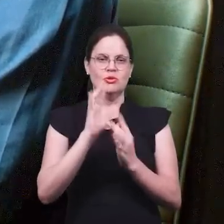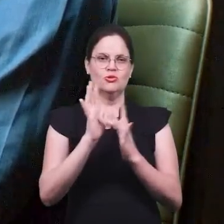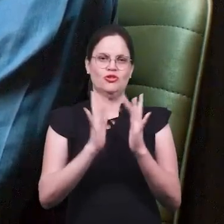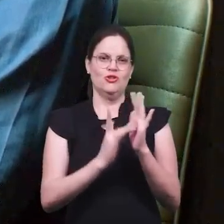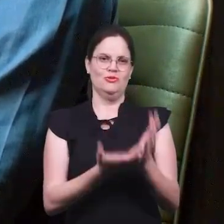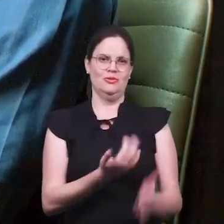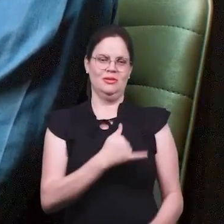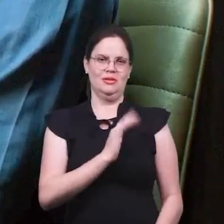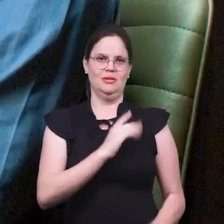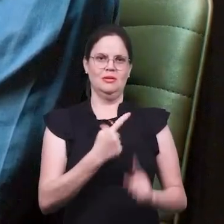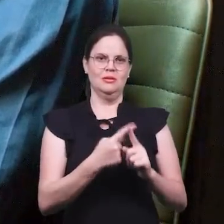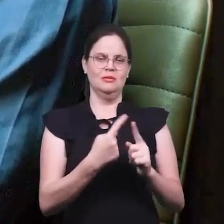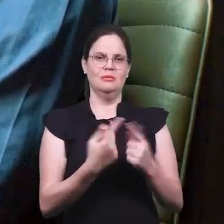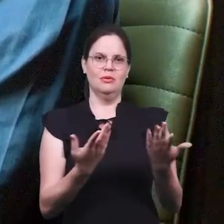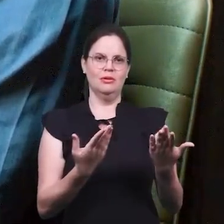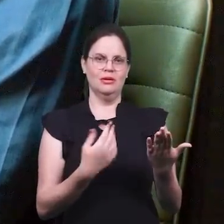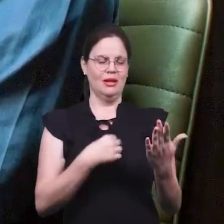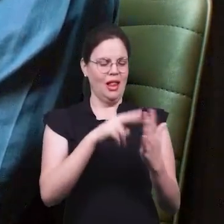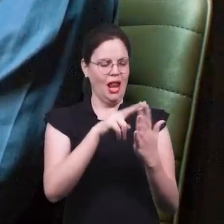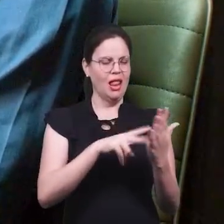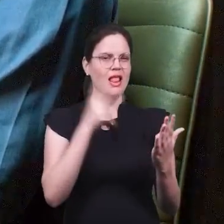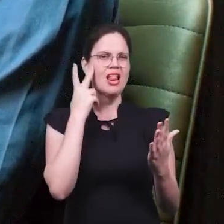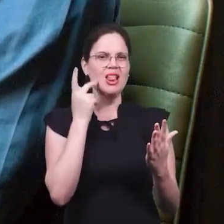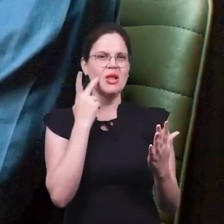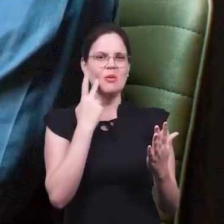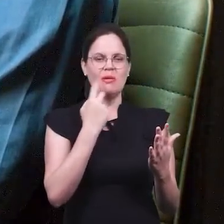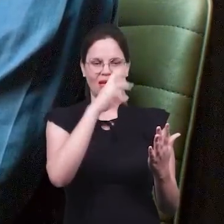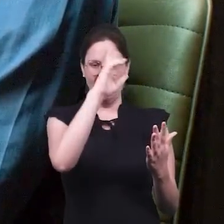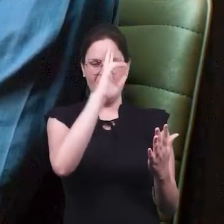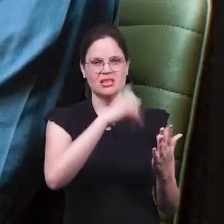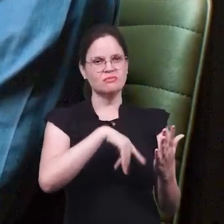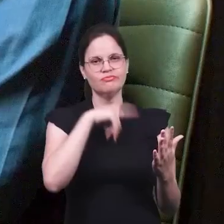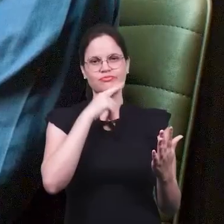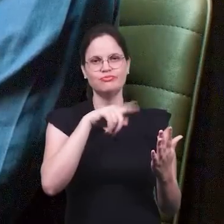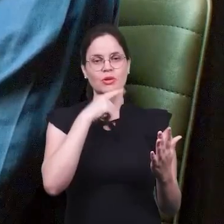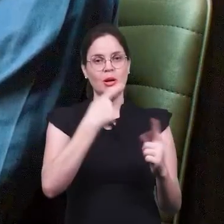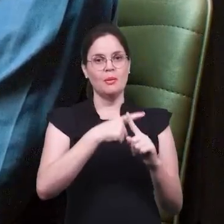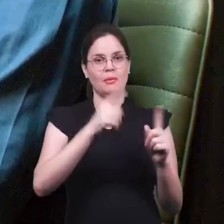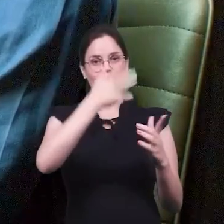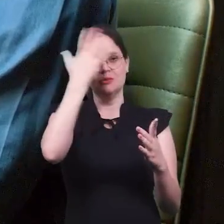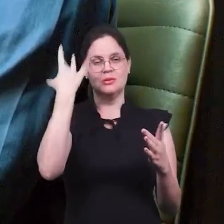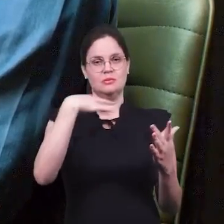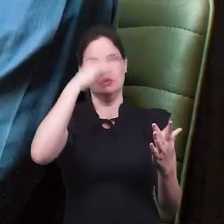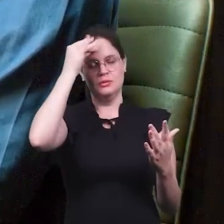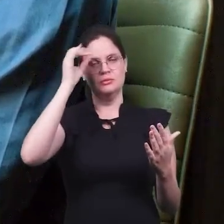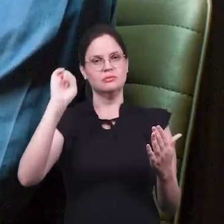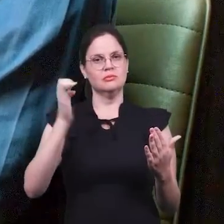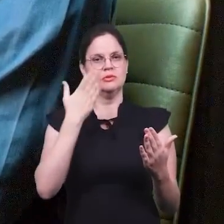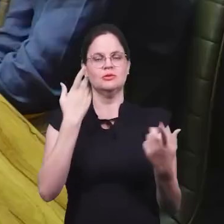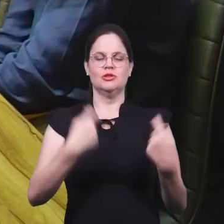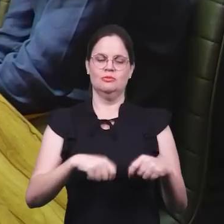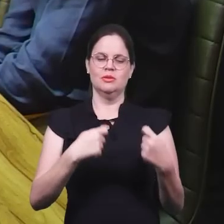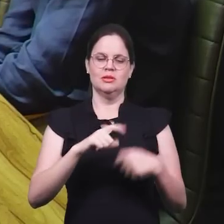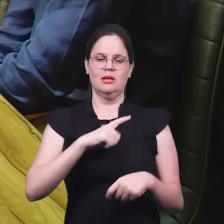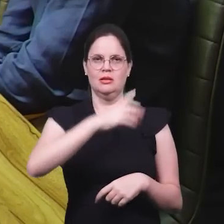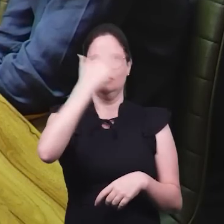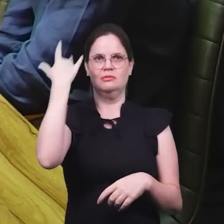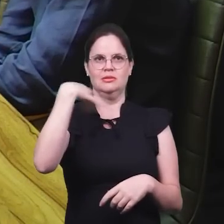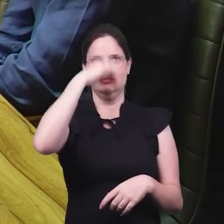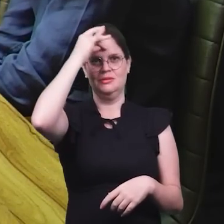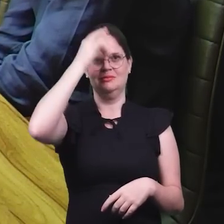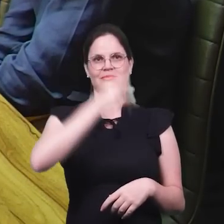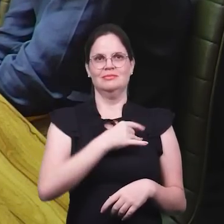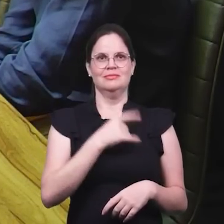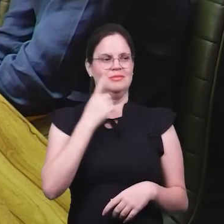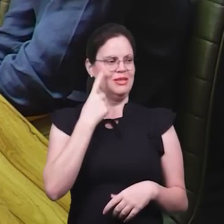a Bíblia até diz que a letra mata, mas o Espírito vivifica. Então, para ler a palavra, a gente tem que ter o Espírito Santo. Que